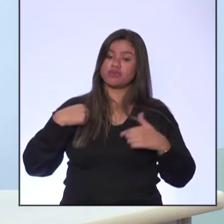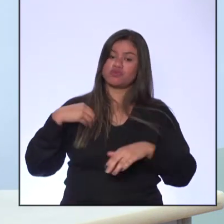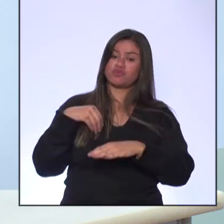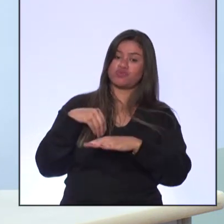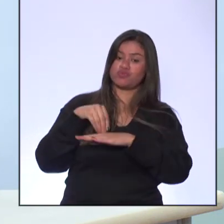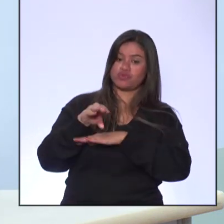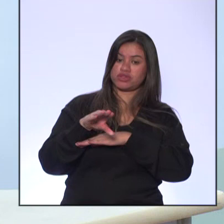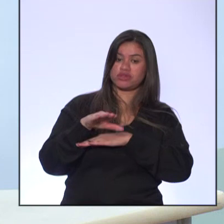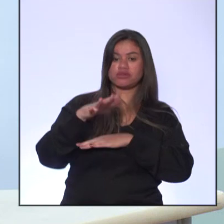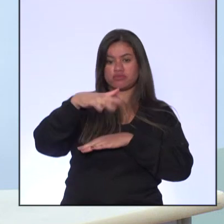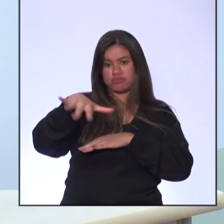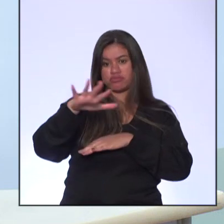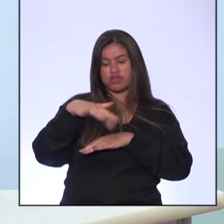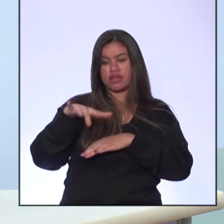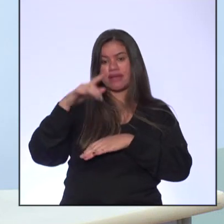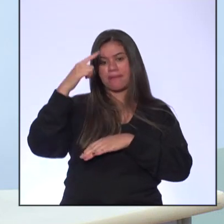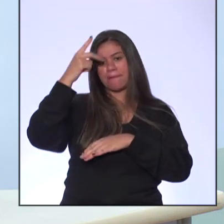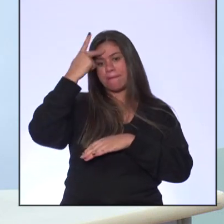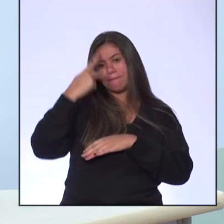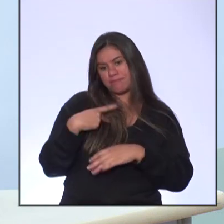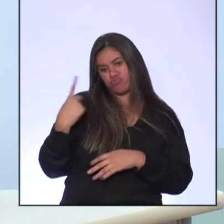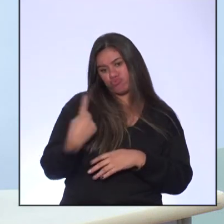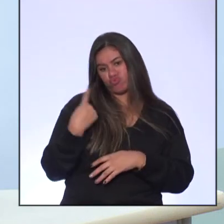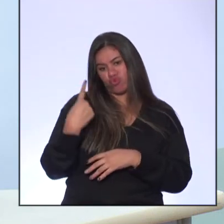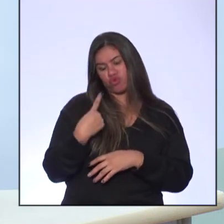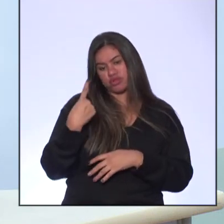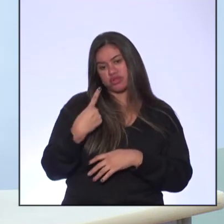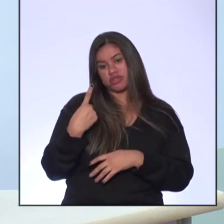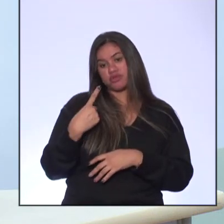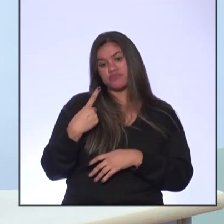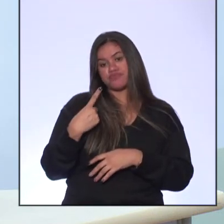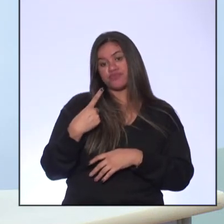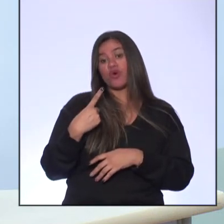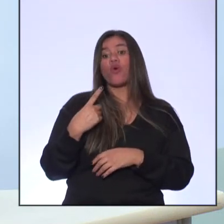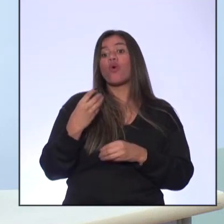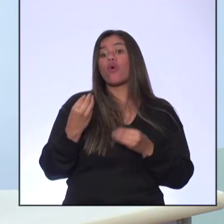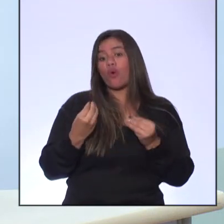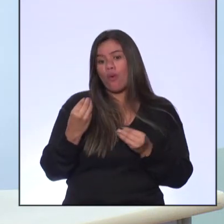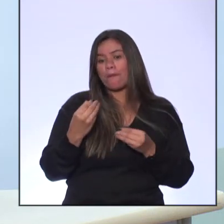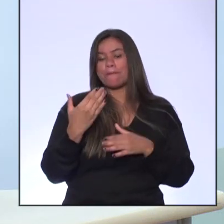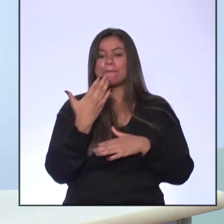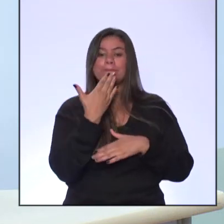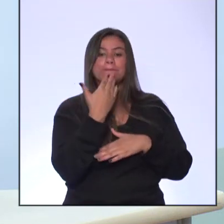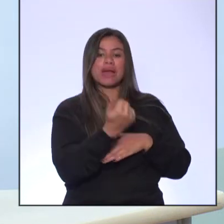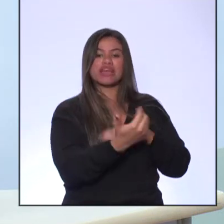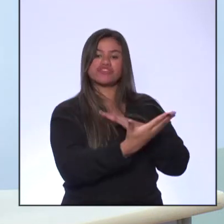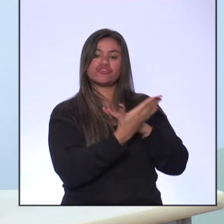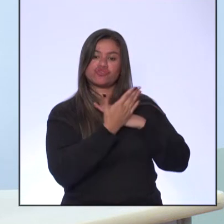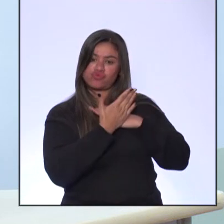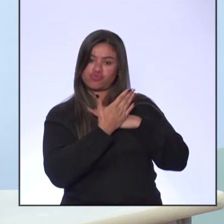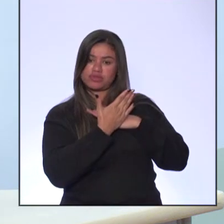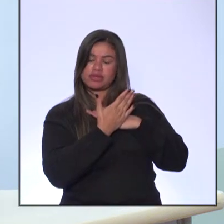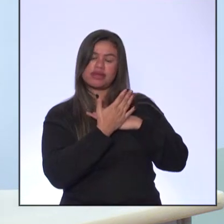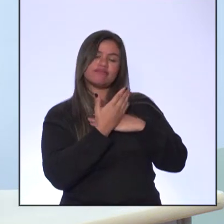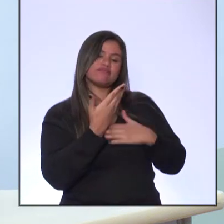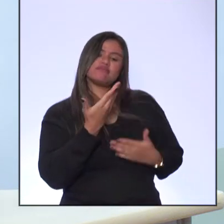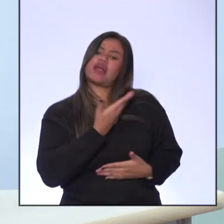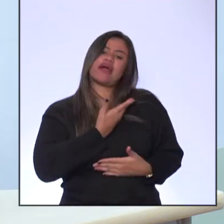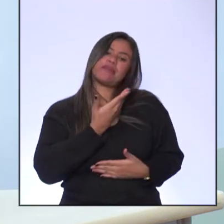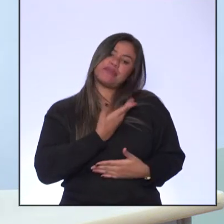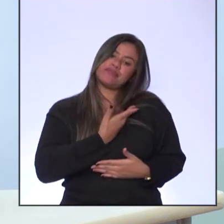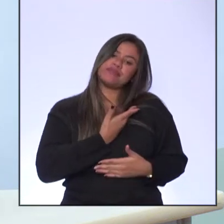essa análise agora sozinhos, que vocês peçam ajuda para um colega. Então, ou peçam para um amigo,